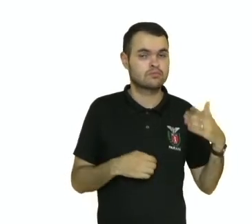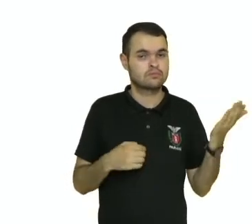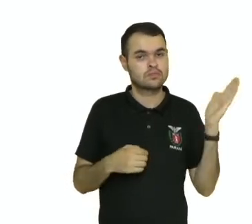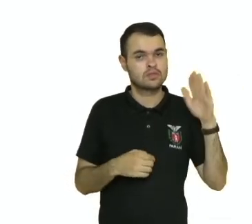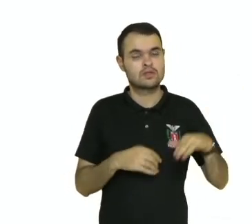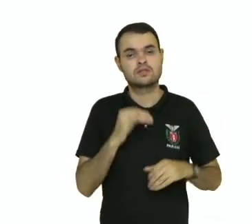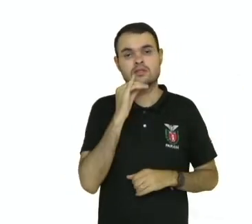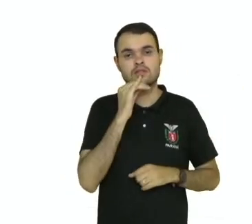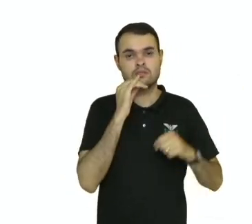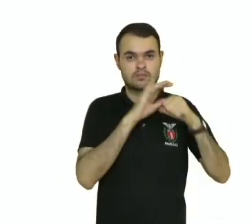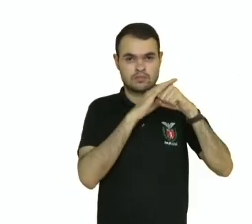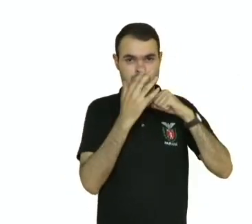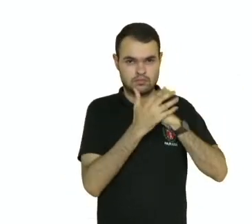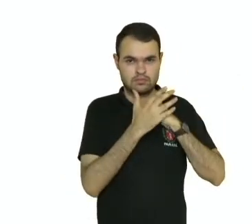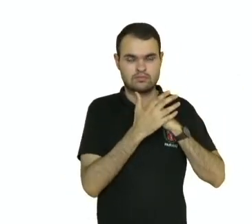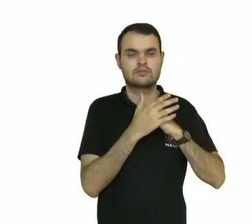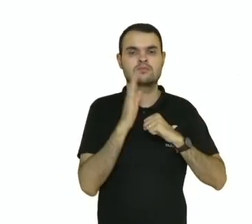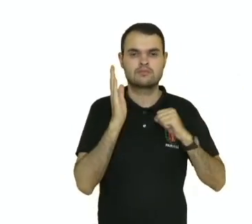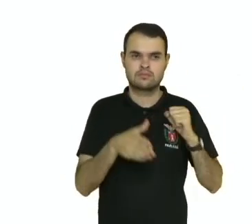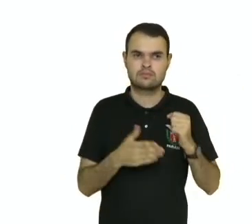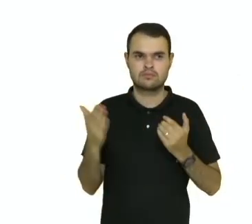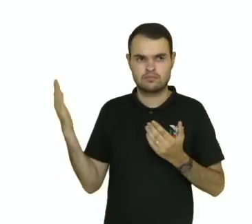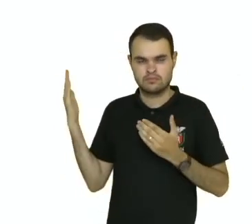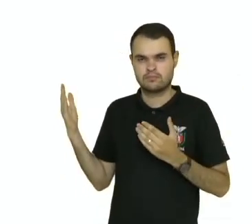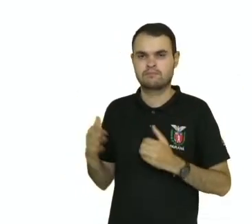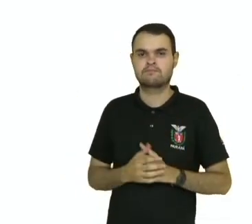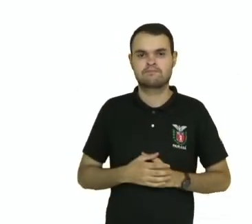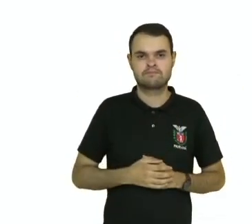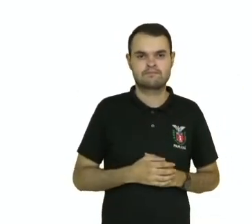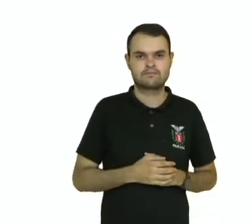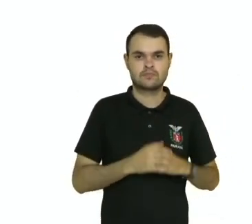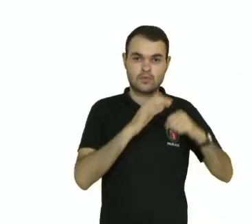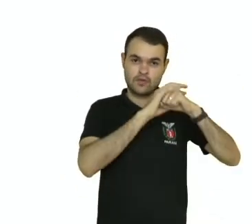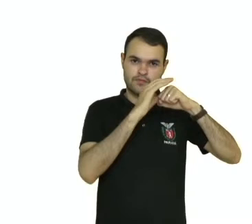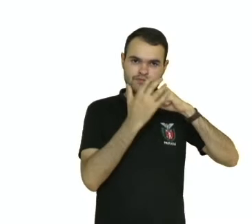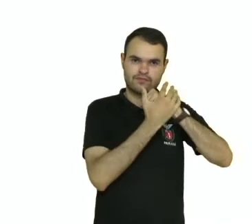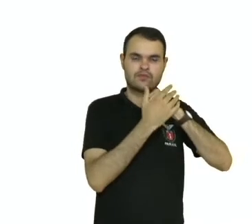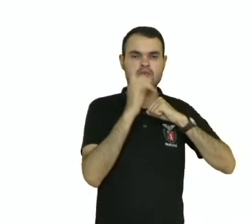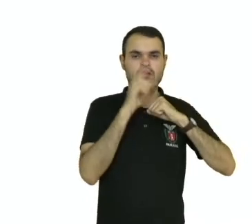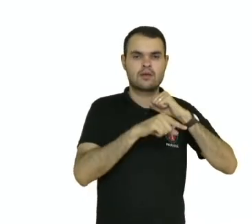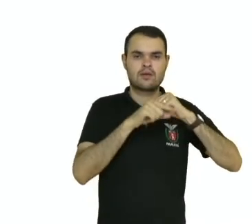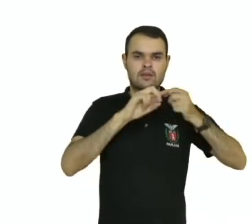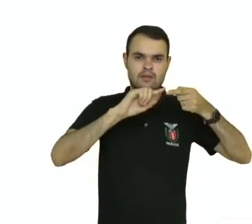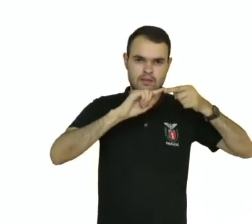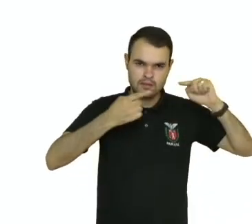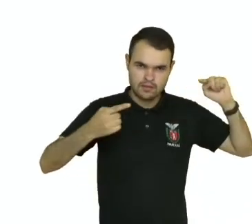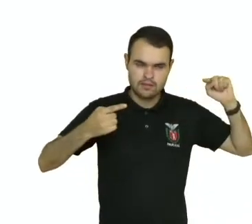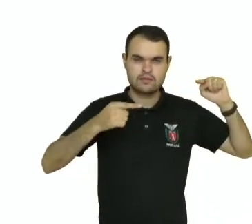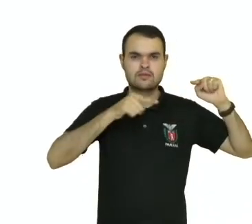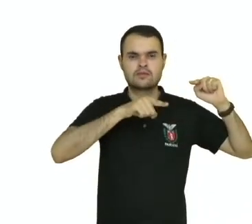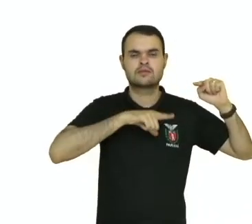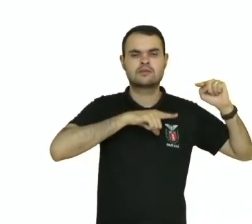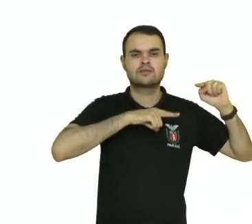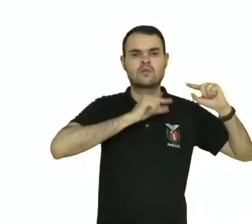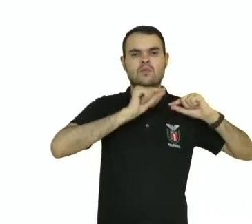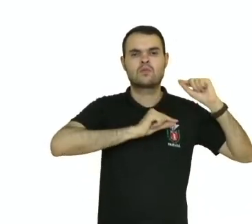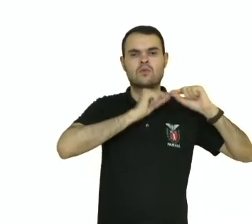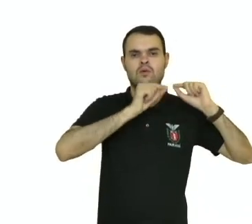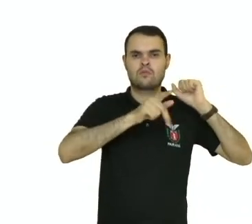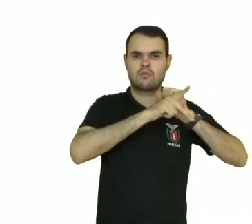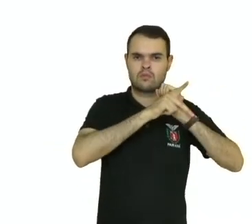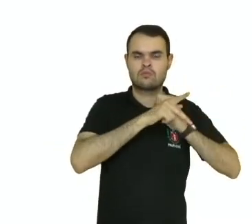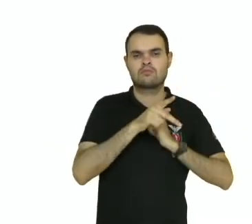como exemplo aqui o SARS-CoV-2 que está na imagem. Trata-se de um vírus que tem como material genético o RNA, que é formado por